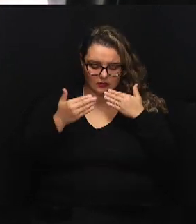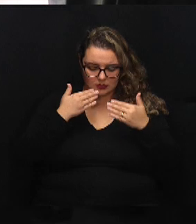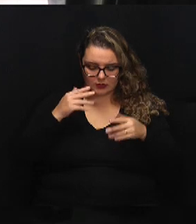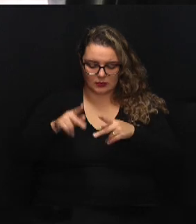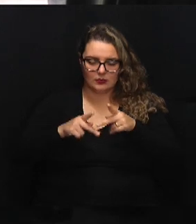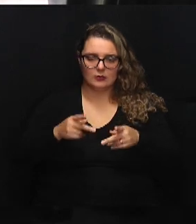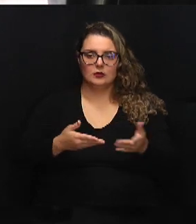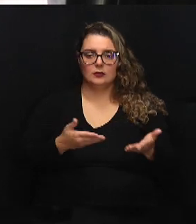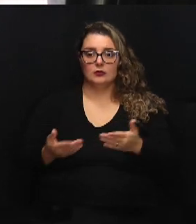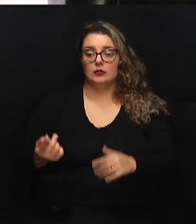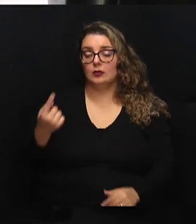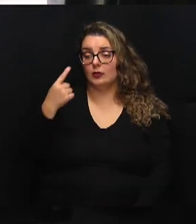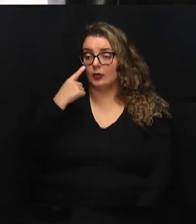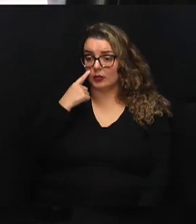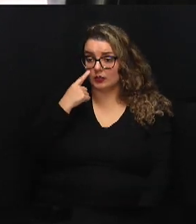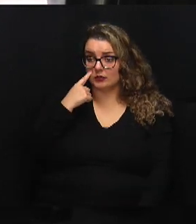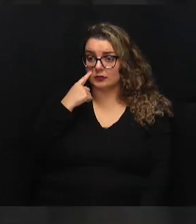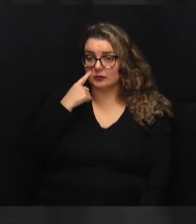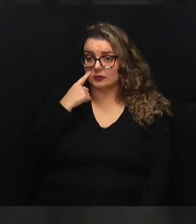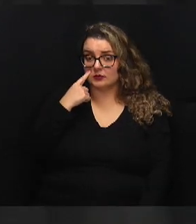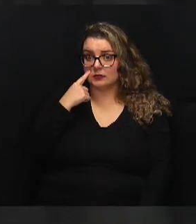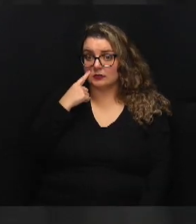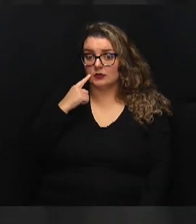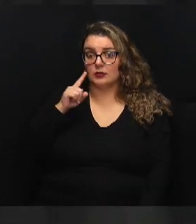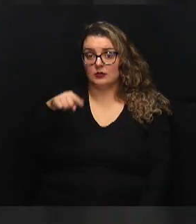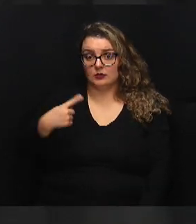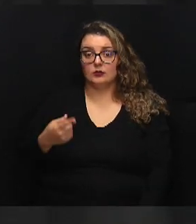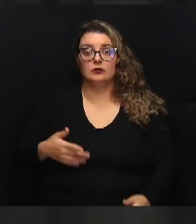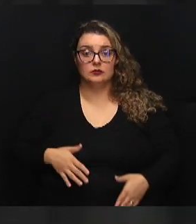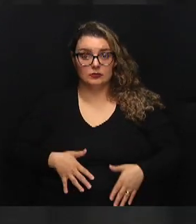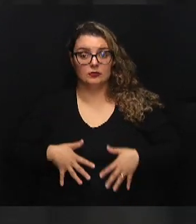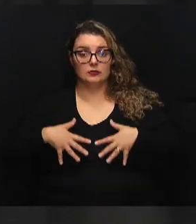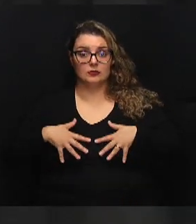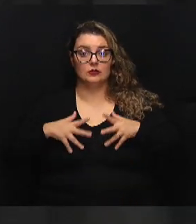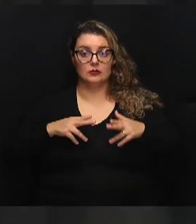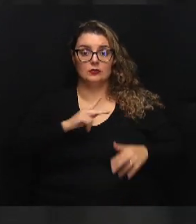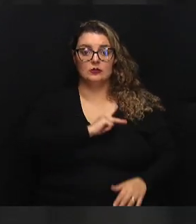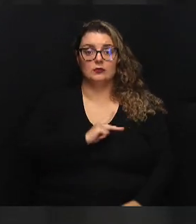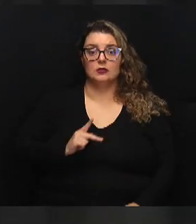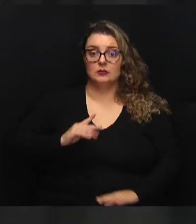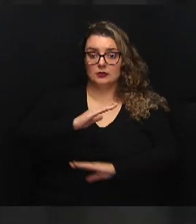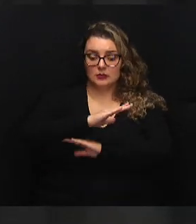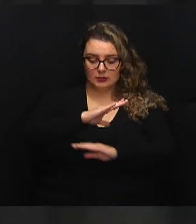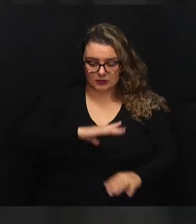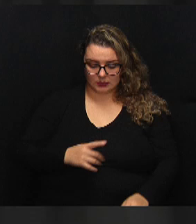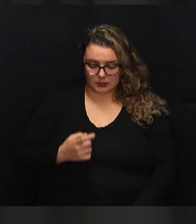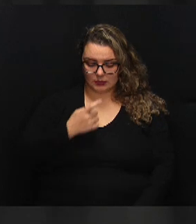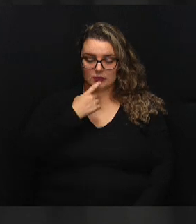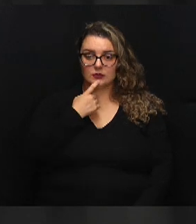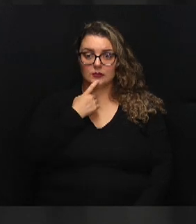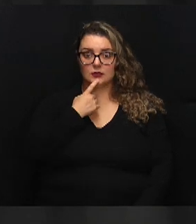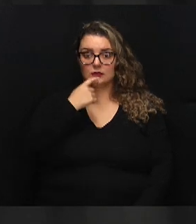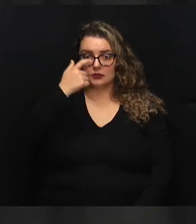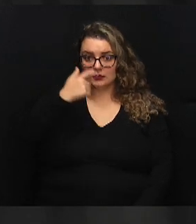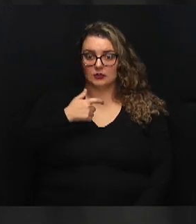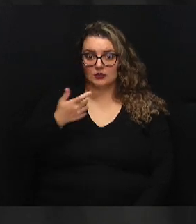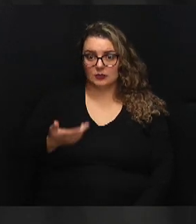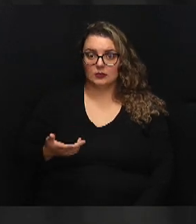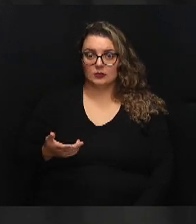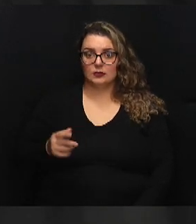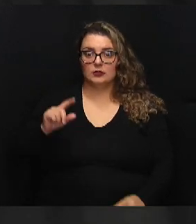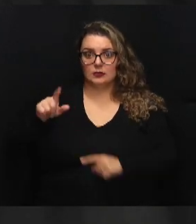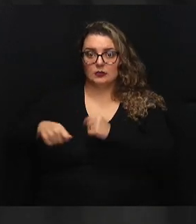apresenta? Olha, é outro orgulho que eu tenho quando presidente da Câmara Municipal de Campinas, eu que implantei aqui as